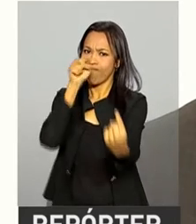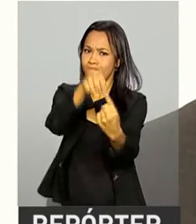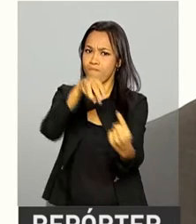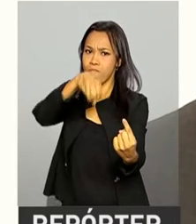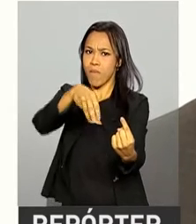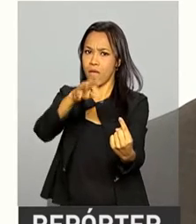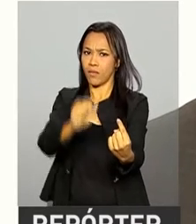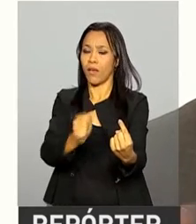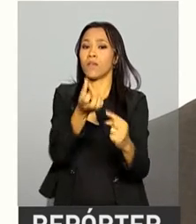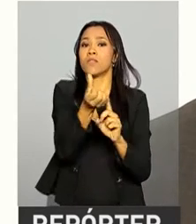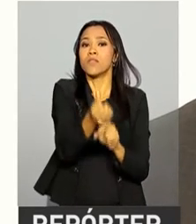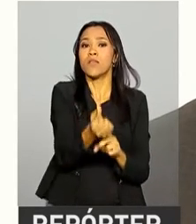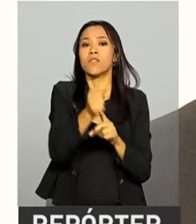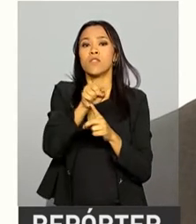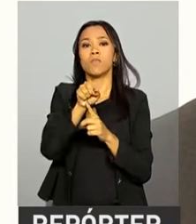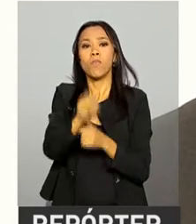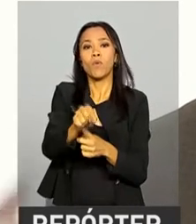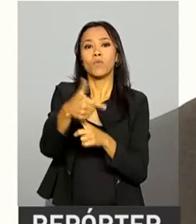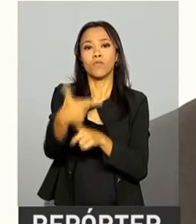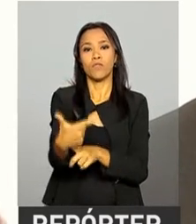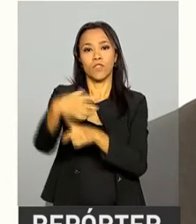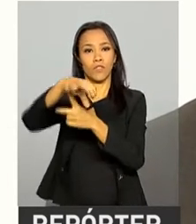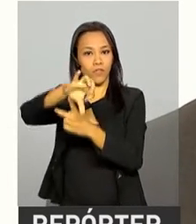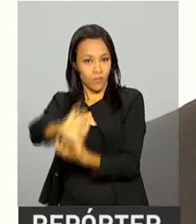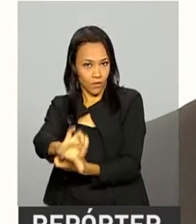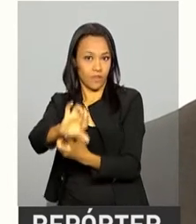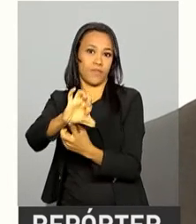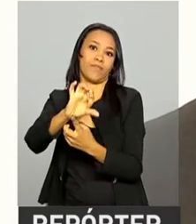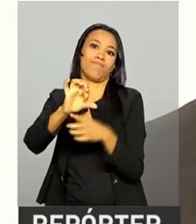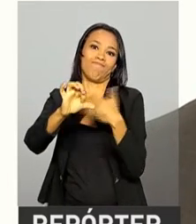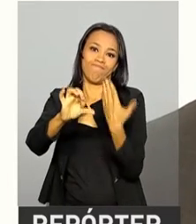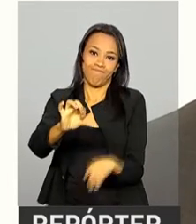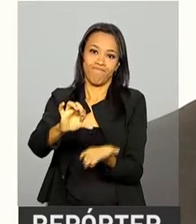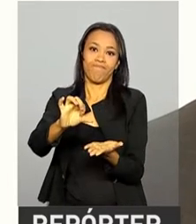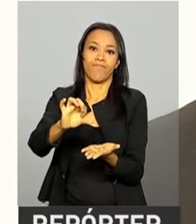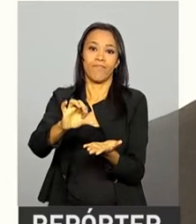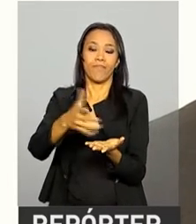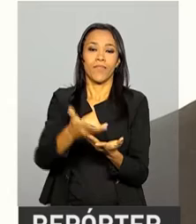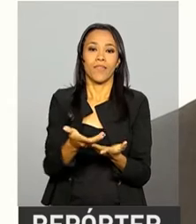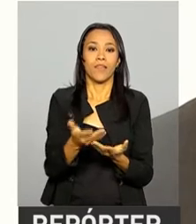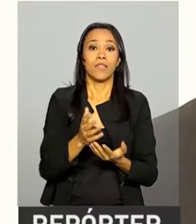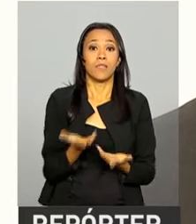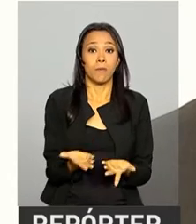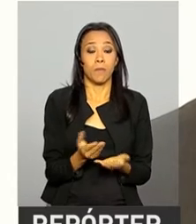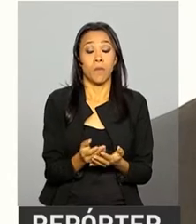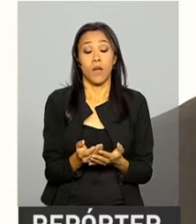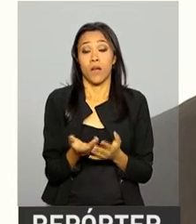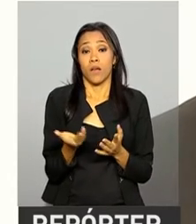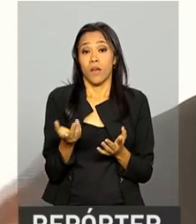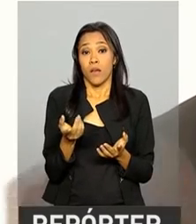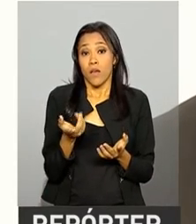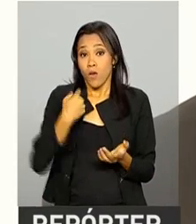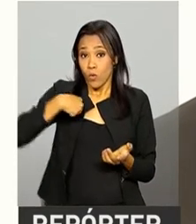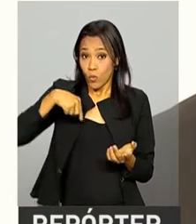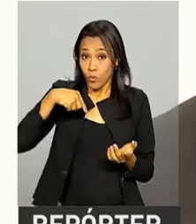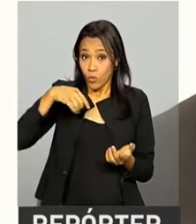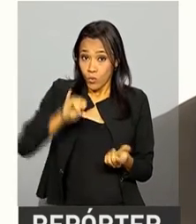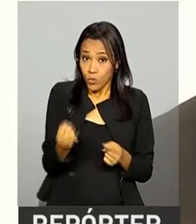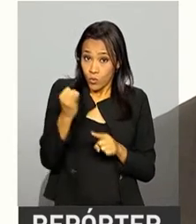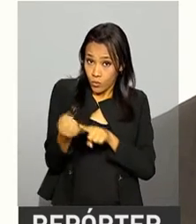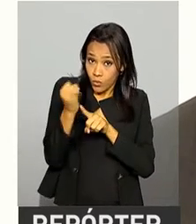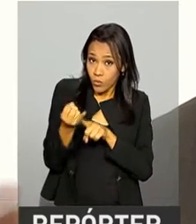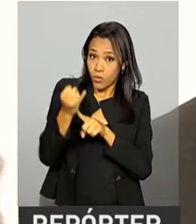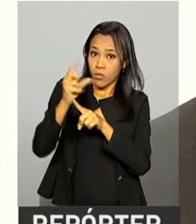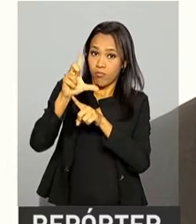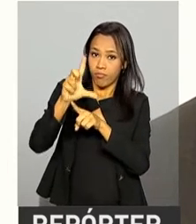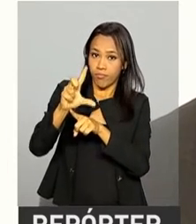seja 16 pontos 29 o teto da meta 6 e mail 6.50 por outro lado os juros estão caindo no